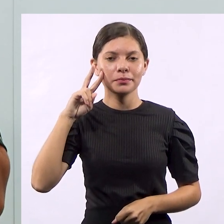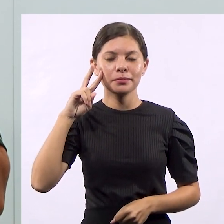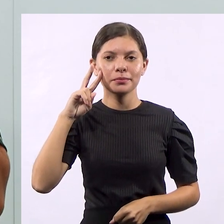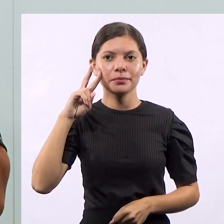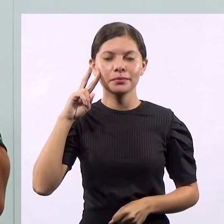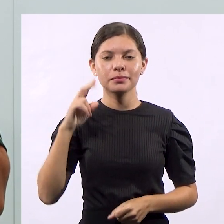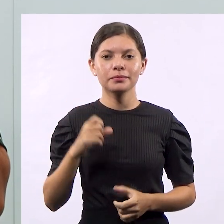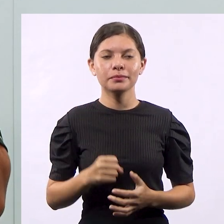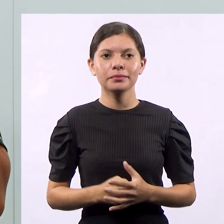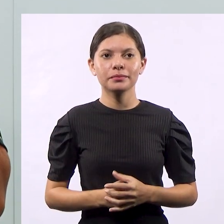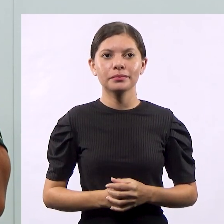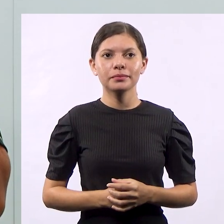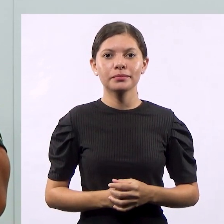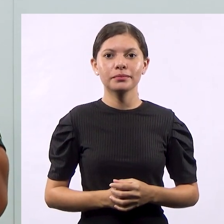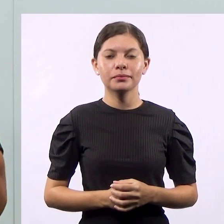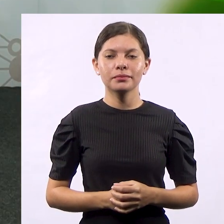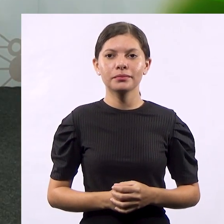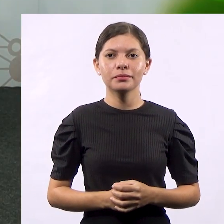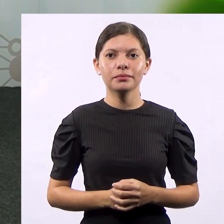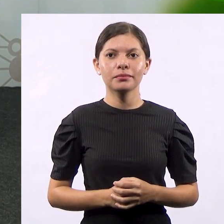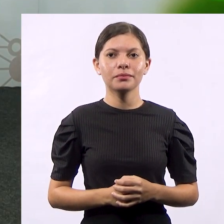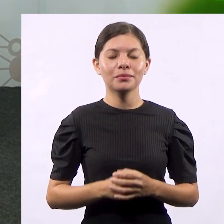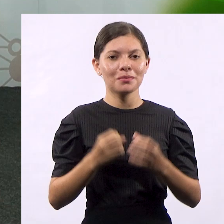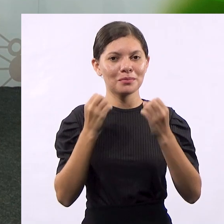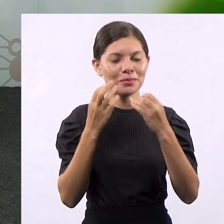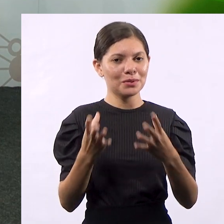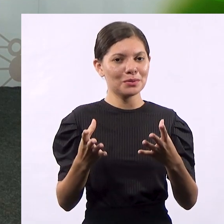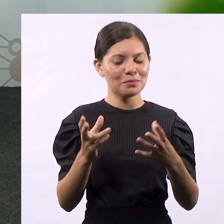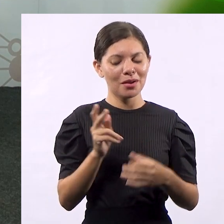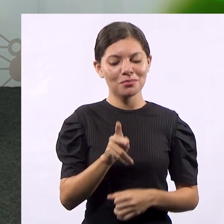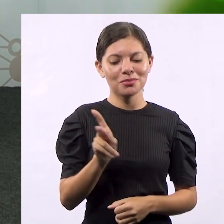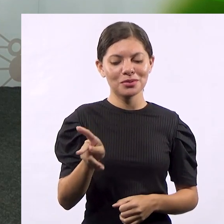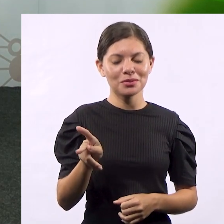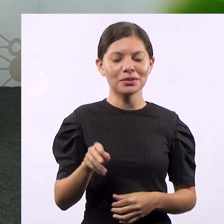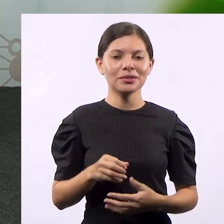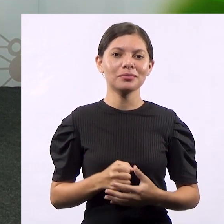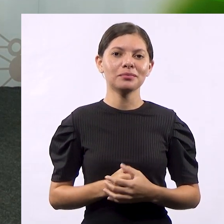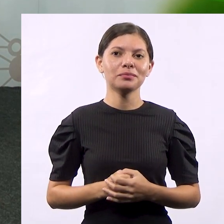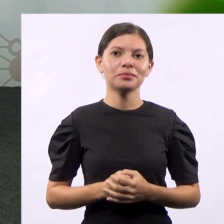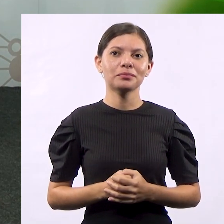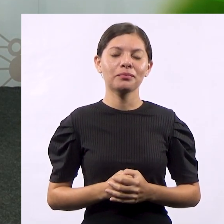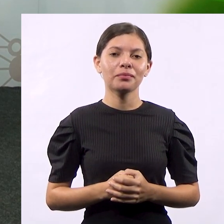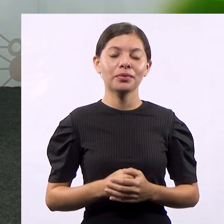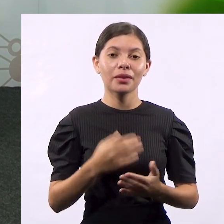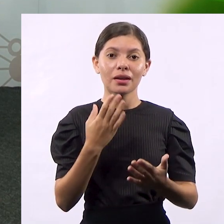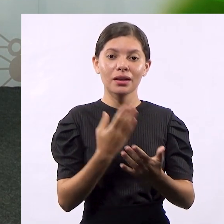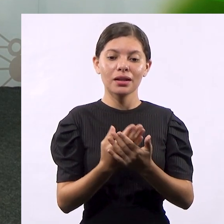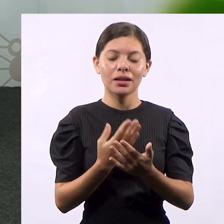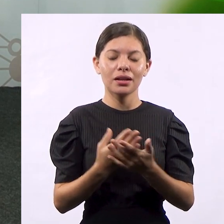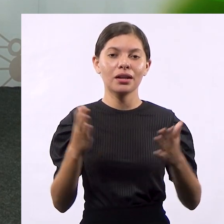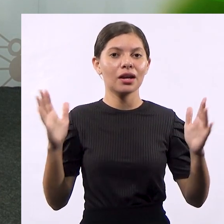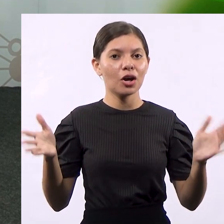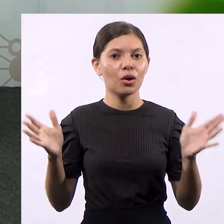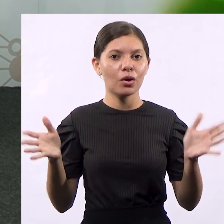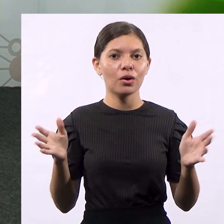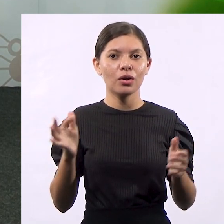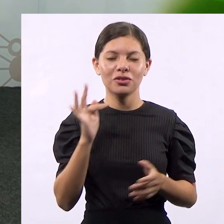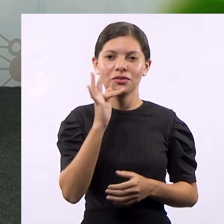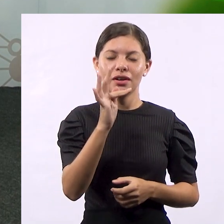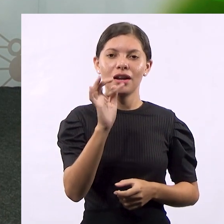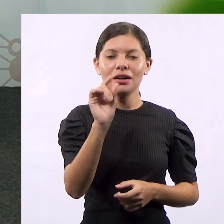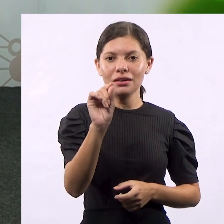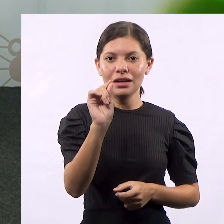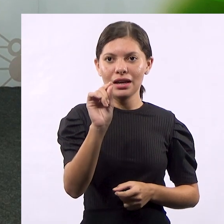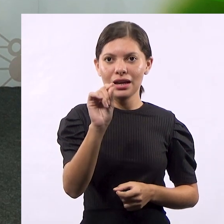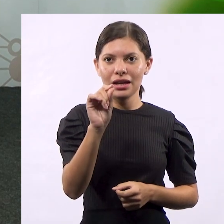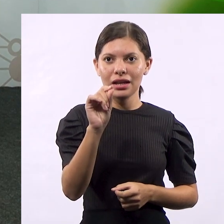este, Valderson. Muito bem, professores. Na aula de hoje, nós vamos falar sobre o eixo 2, que é